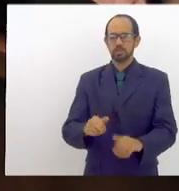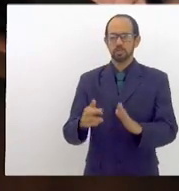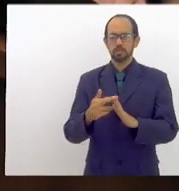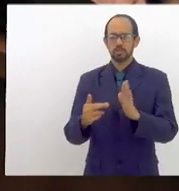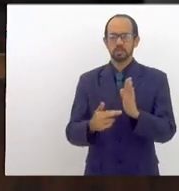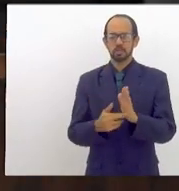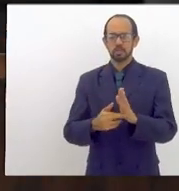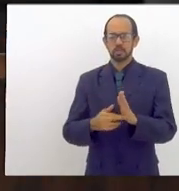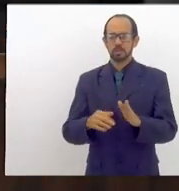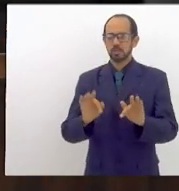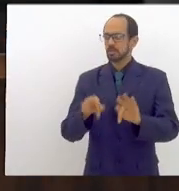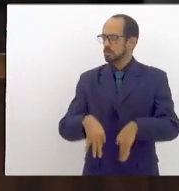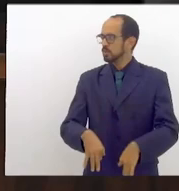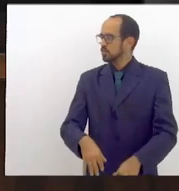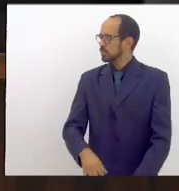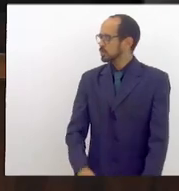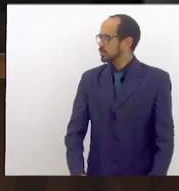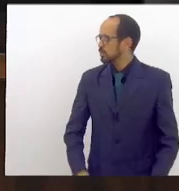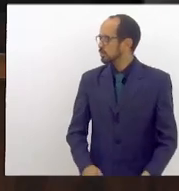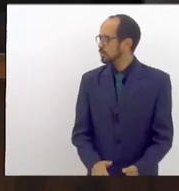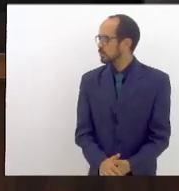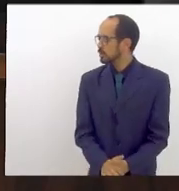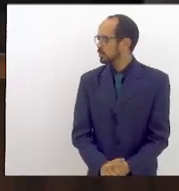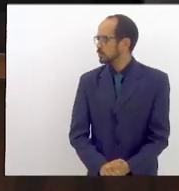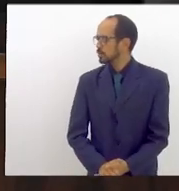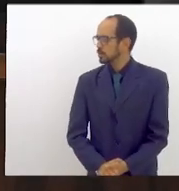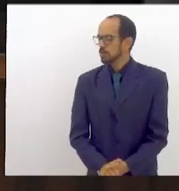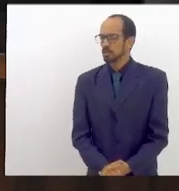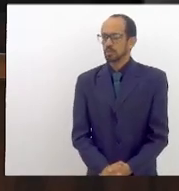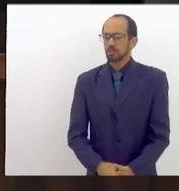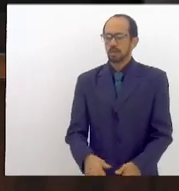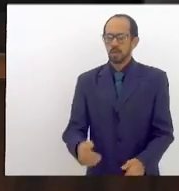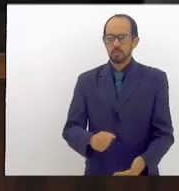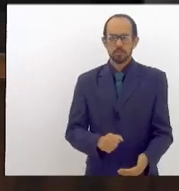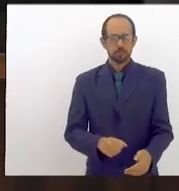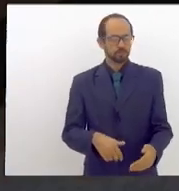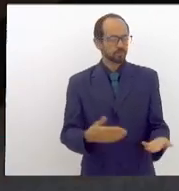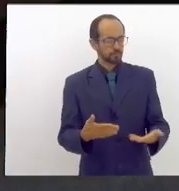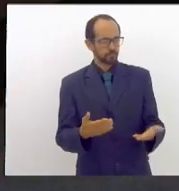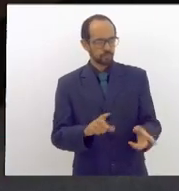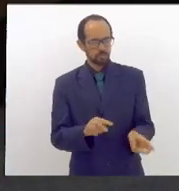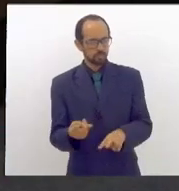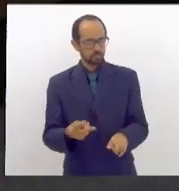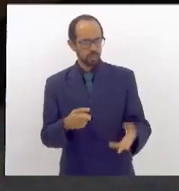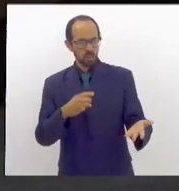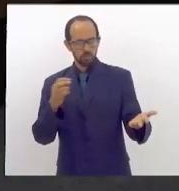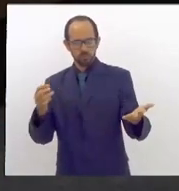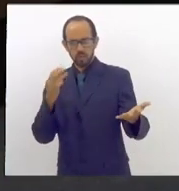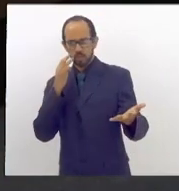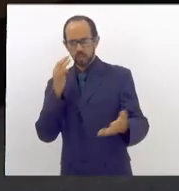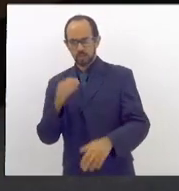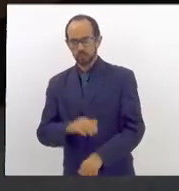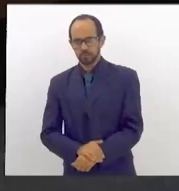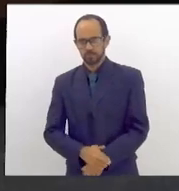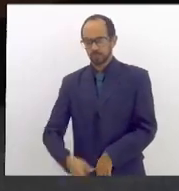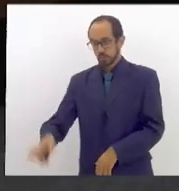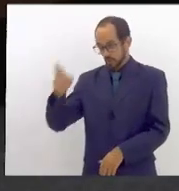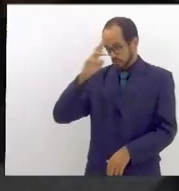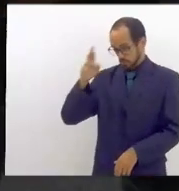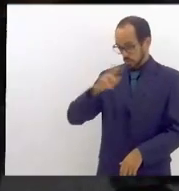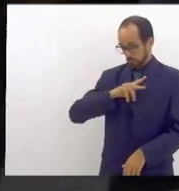obrigado para encaminhar Deputado waldeck Carneiro senhor presidente